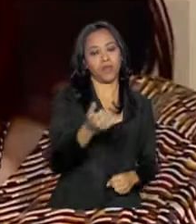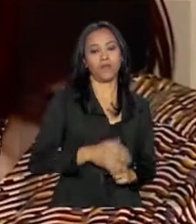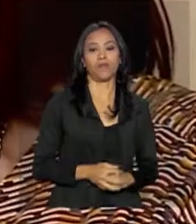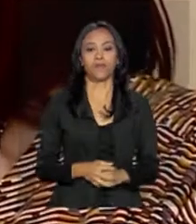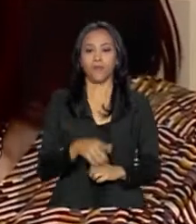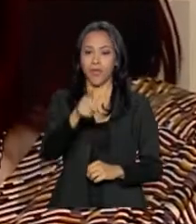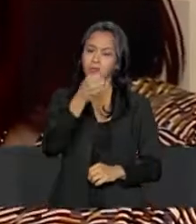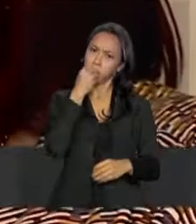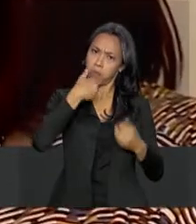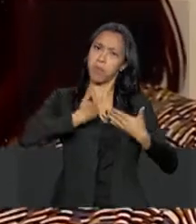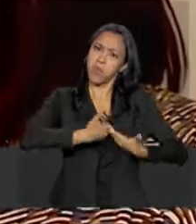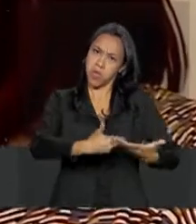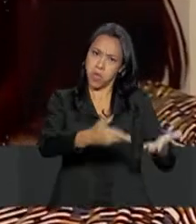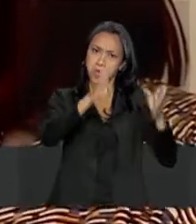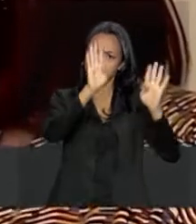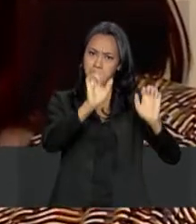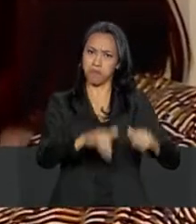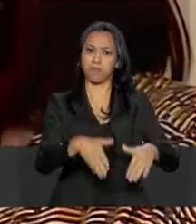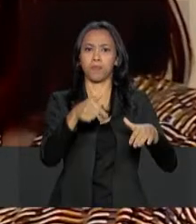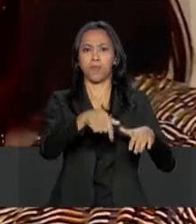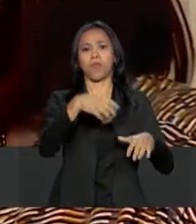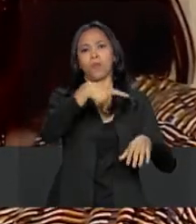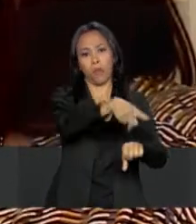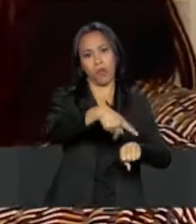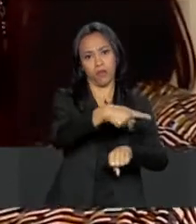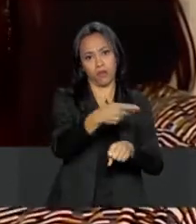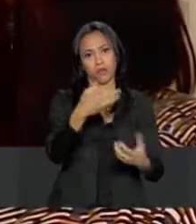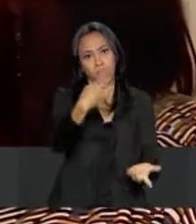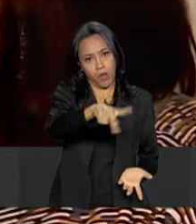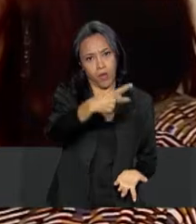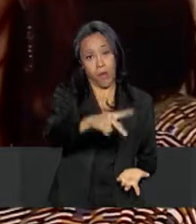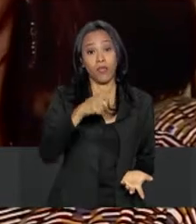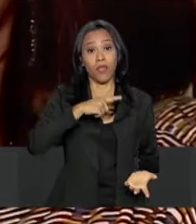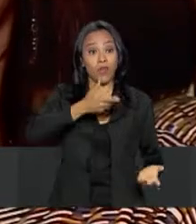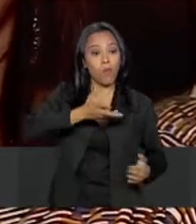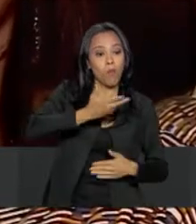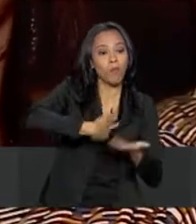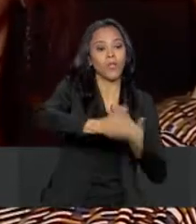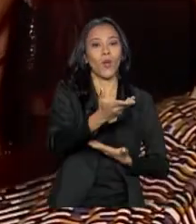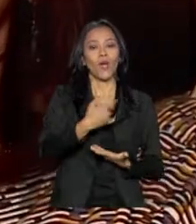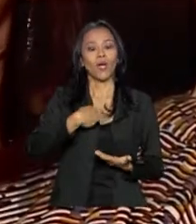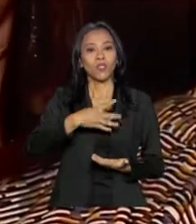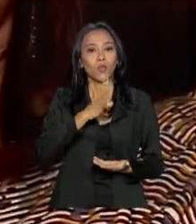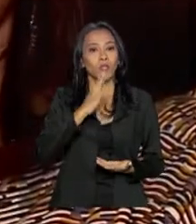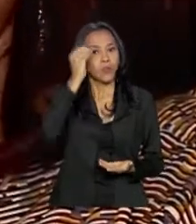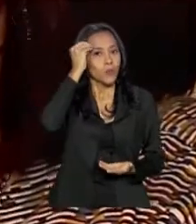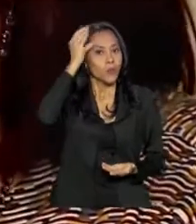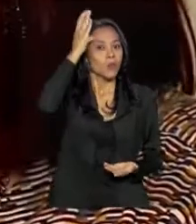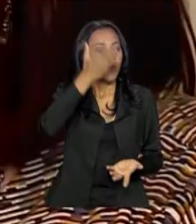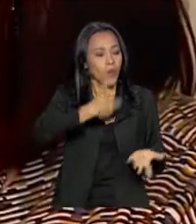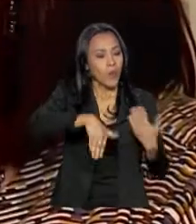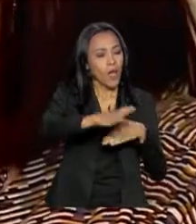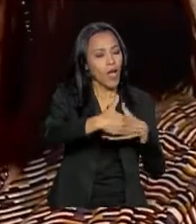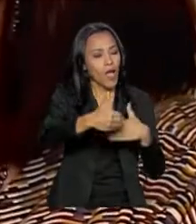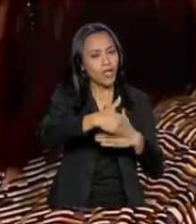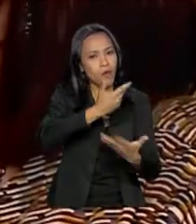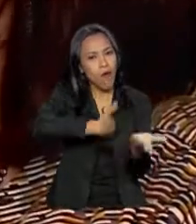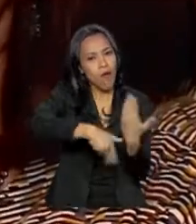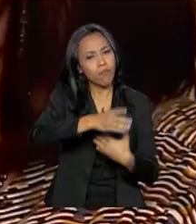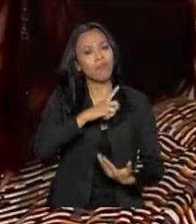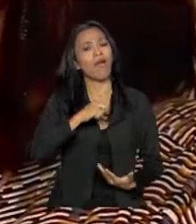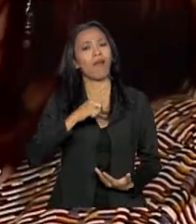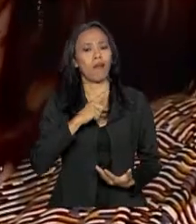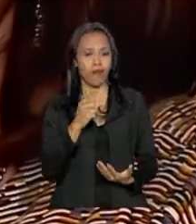fomos muito bem recebidos aqui no paraguai existe uma troca muito grande de conhecimento uma troca de carinho também né